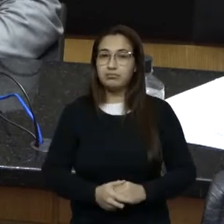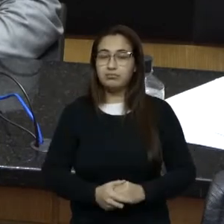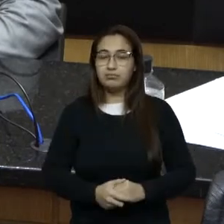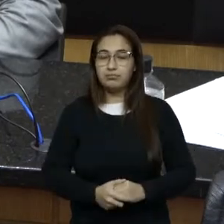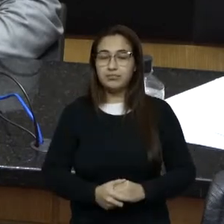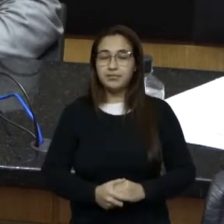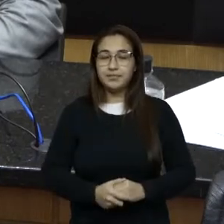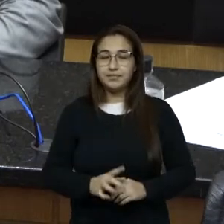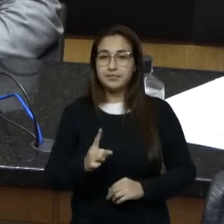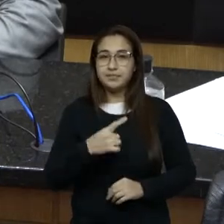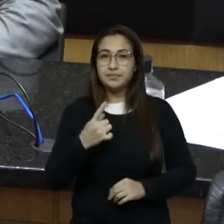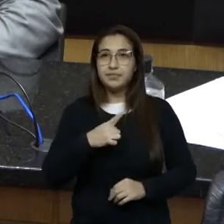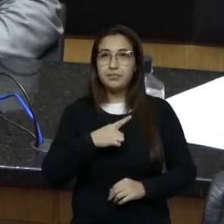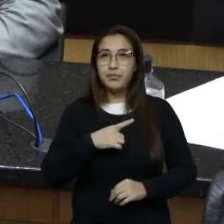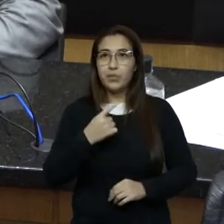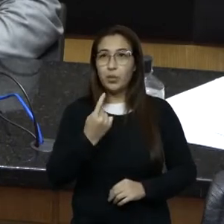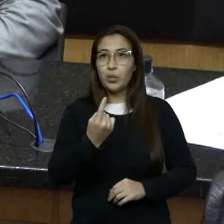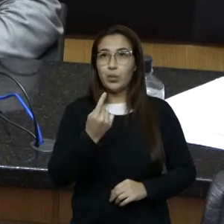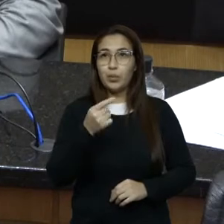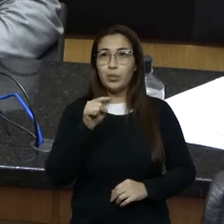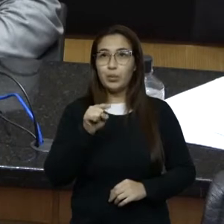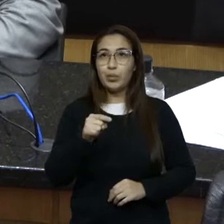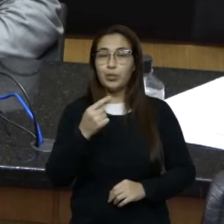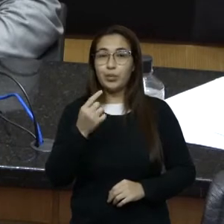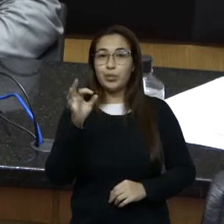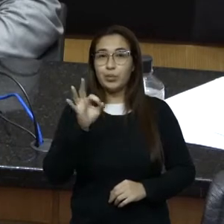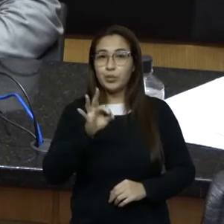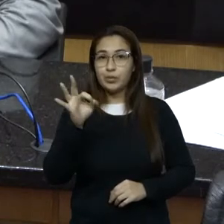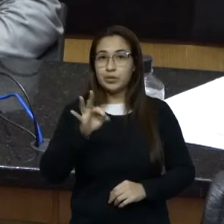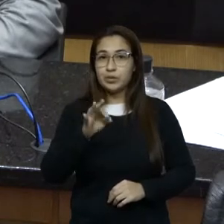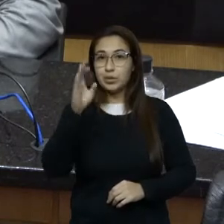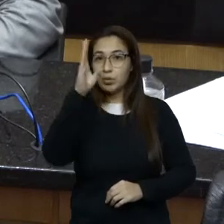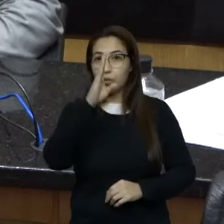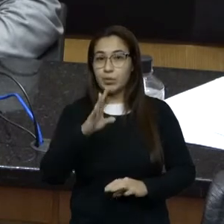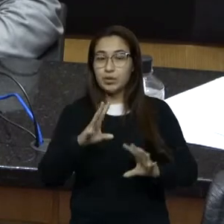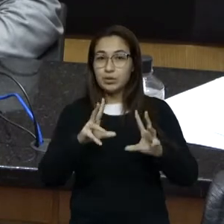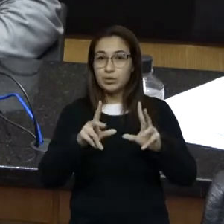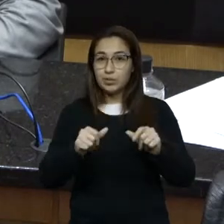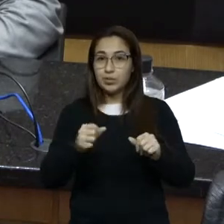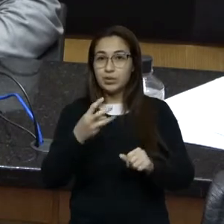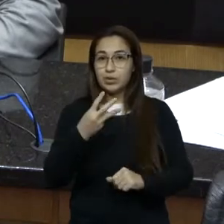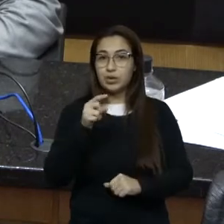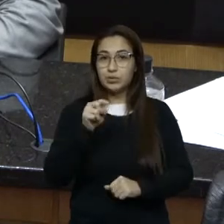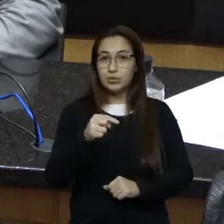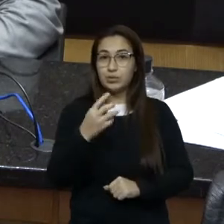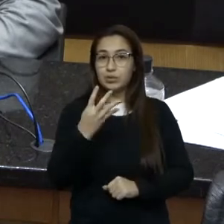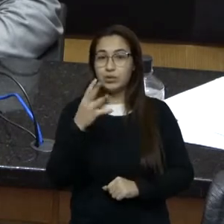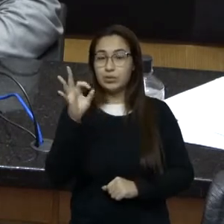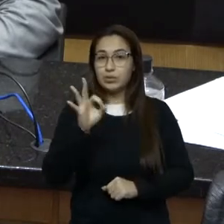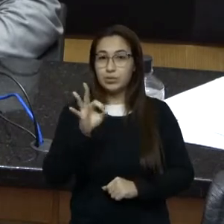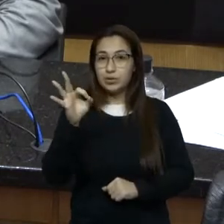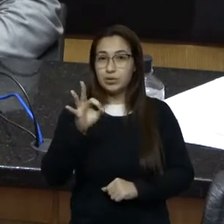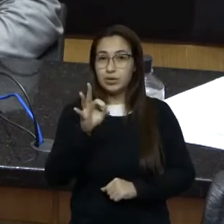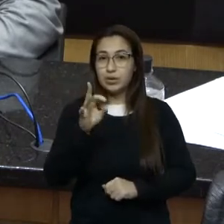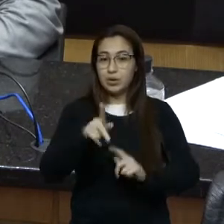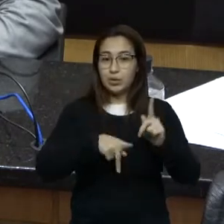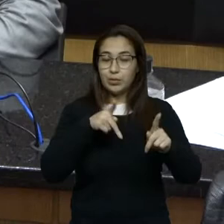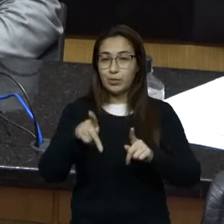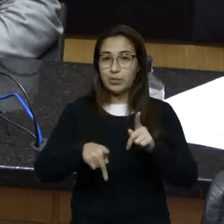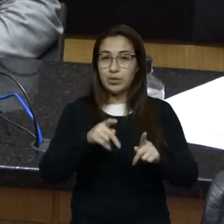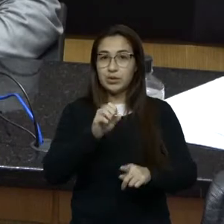nós temos somente um ponto por cento do território nacional temos 3.4 por cento da população brasileira